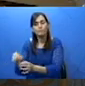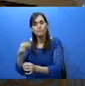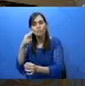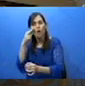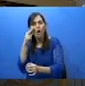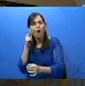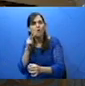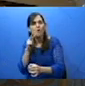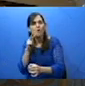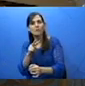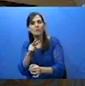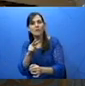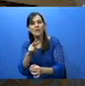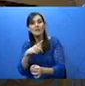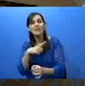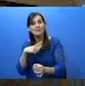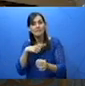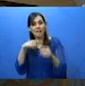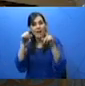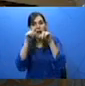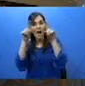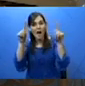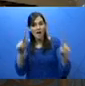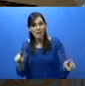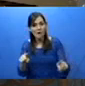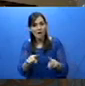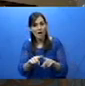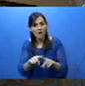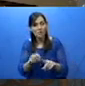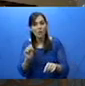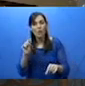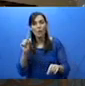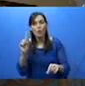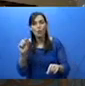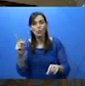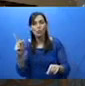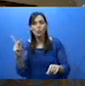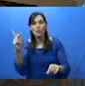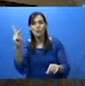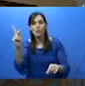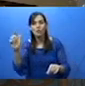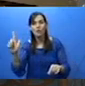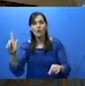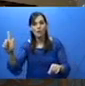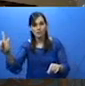ver que aqui na embalagem da farinha está 1 quilo. Certo?